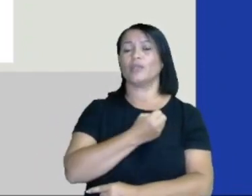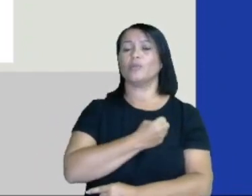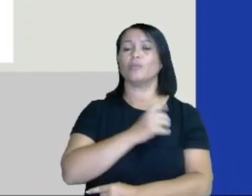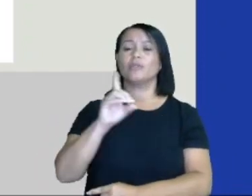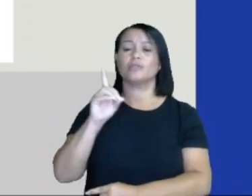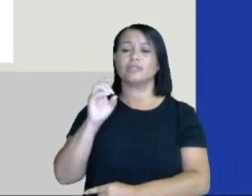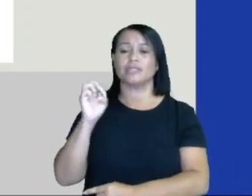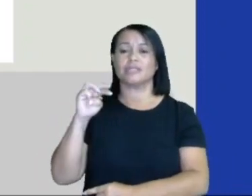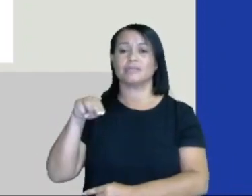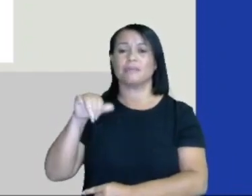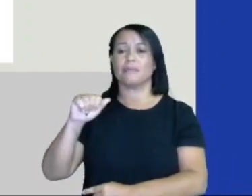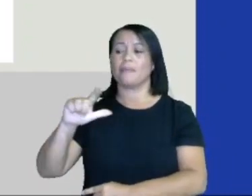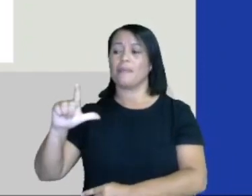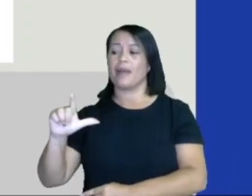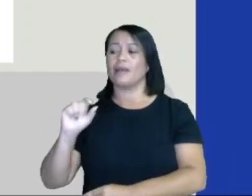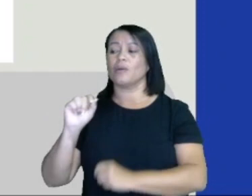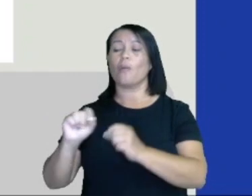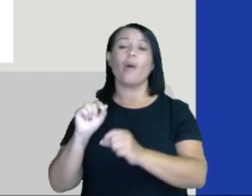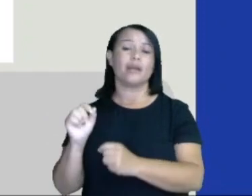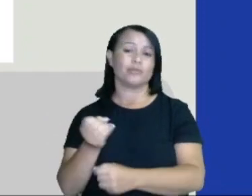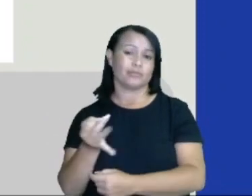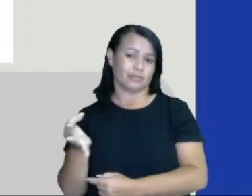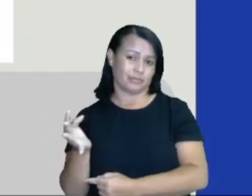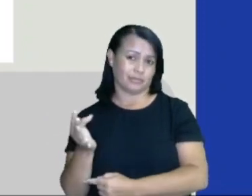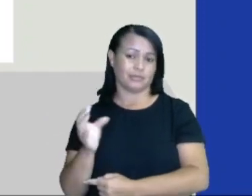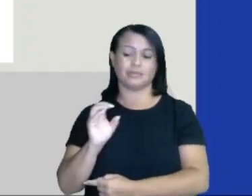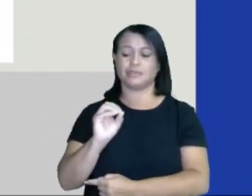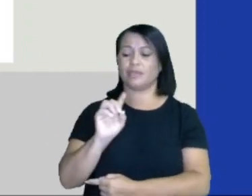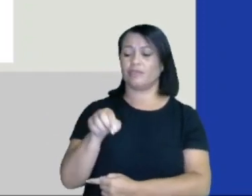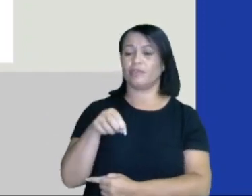decimais, eu vou representar em quanto?